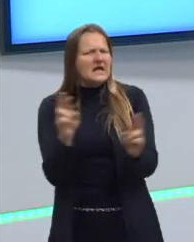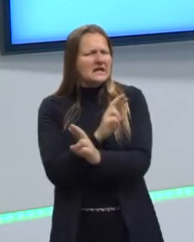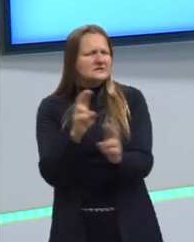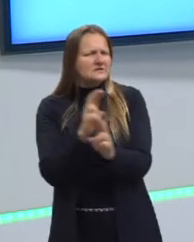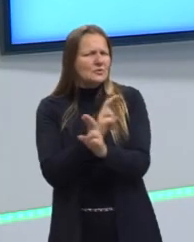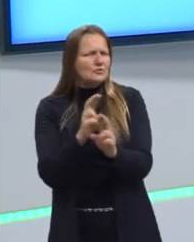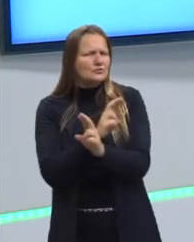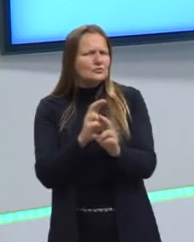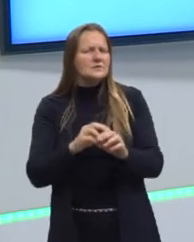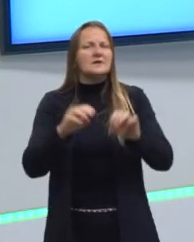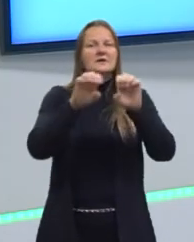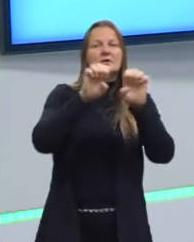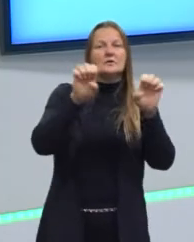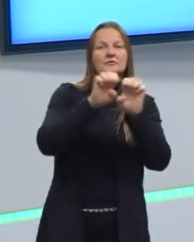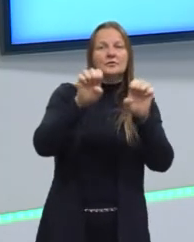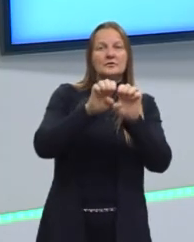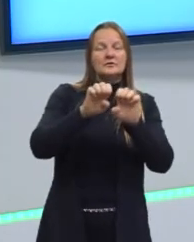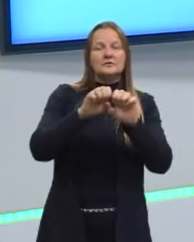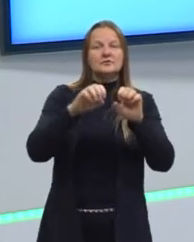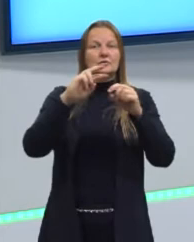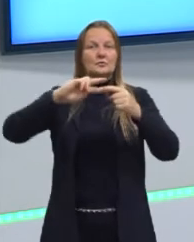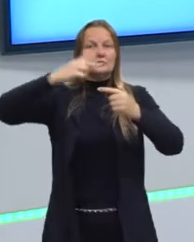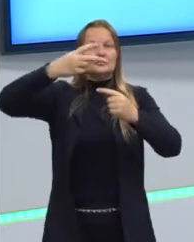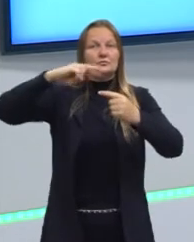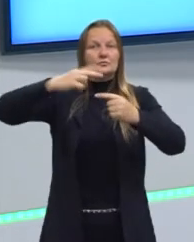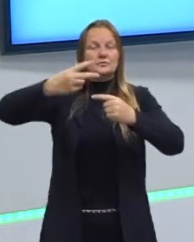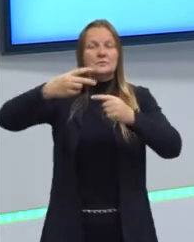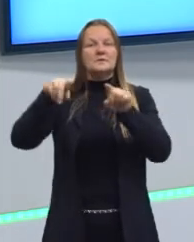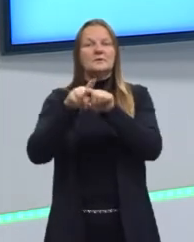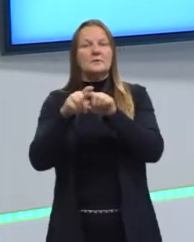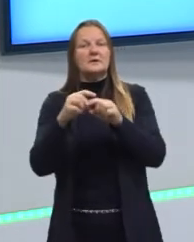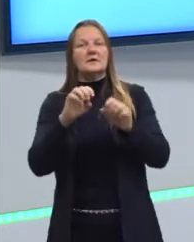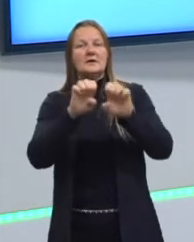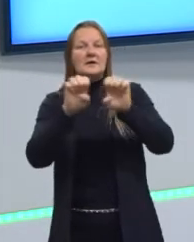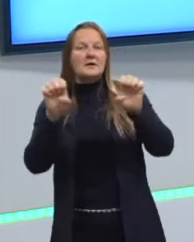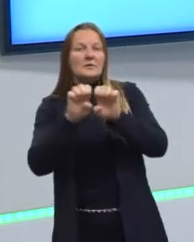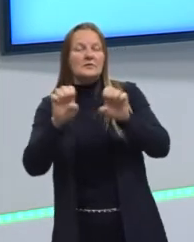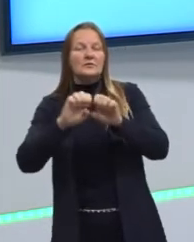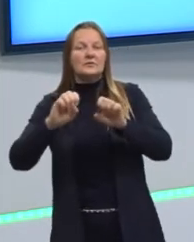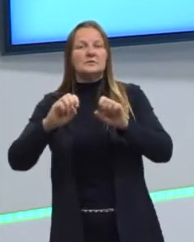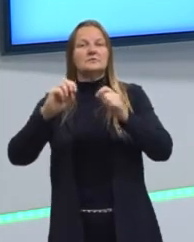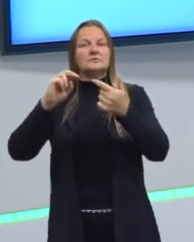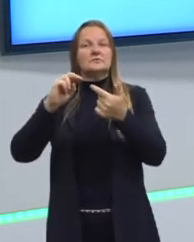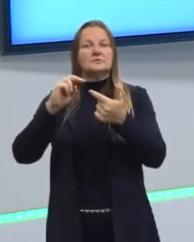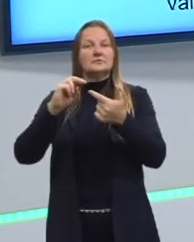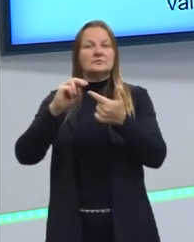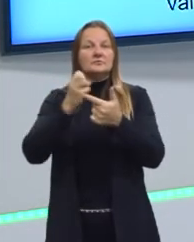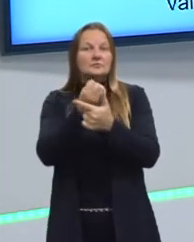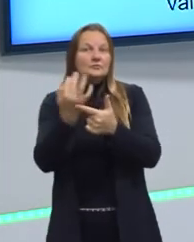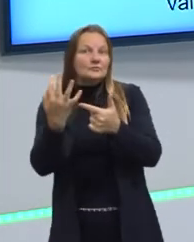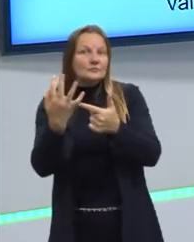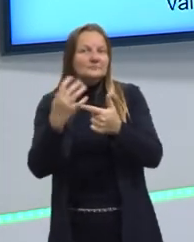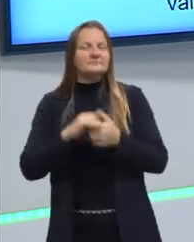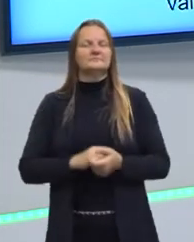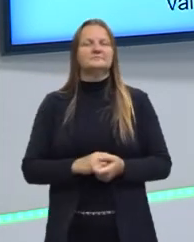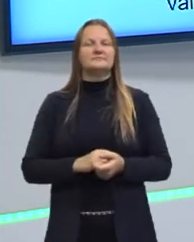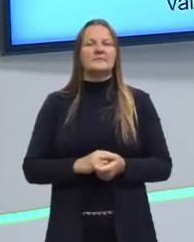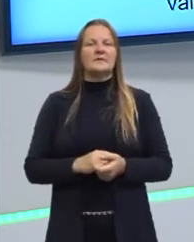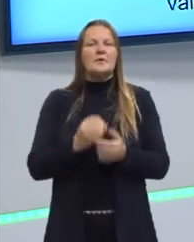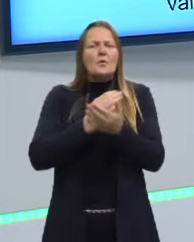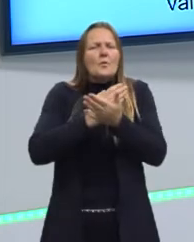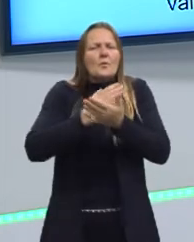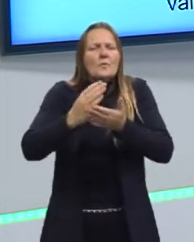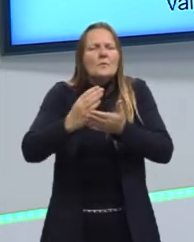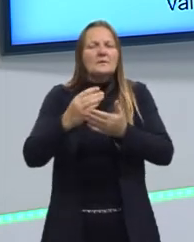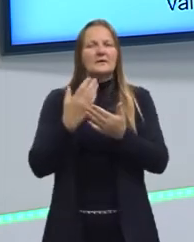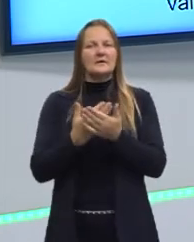relação entre as equações exponenciais e as equações logarítmicas para iniciarmos